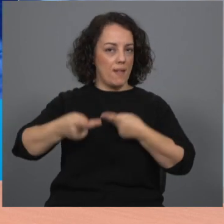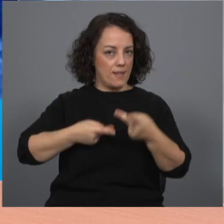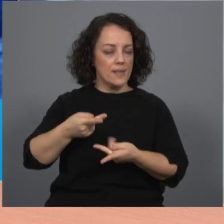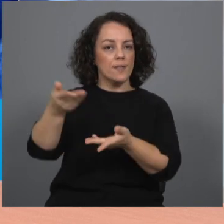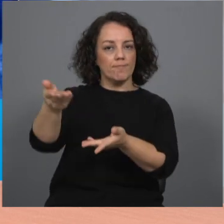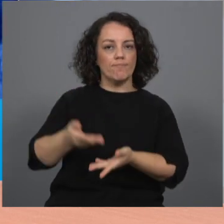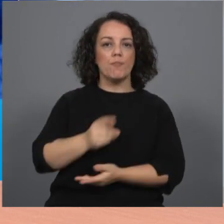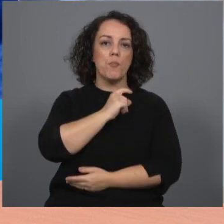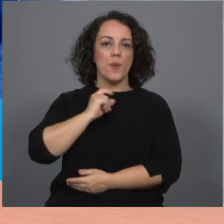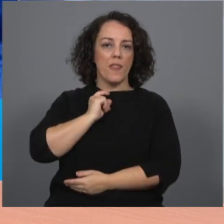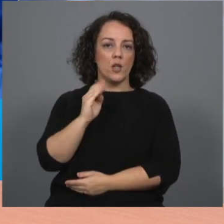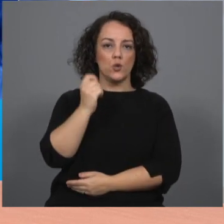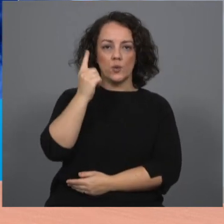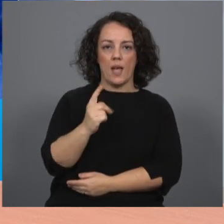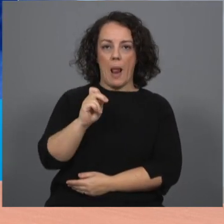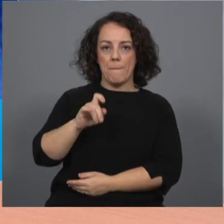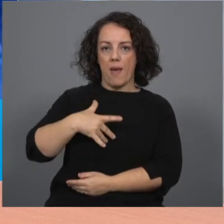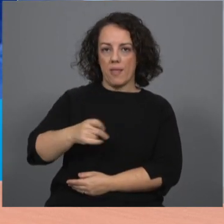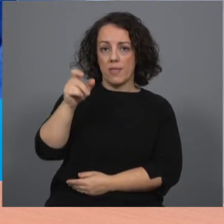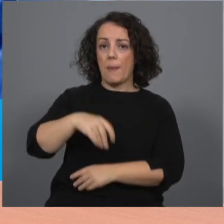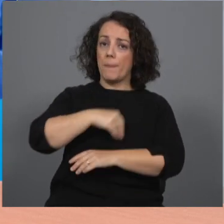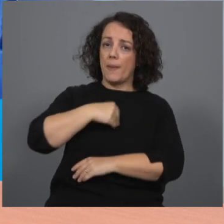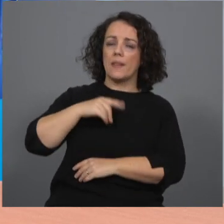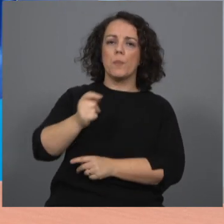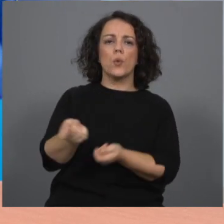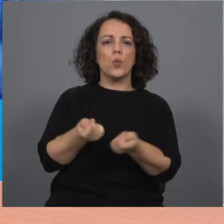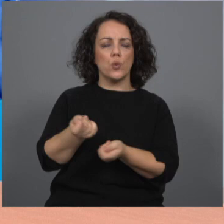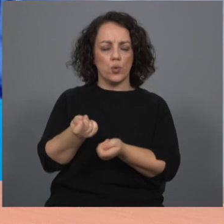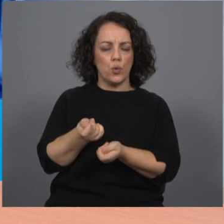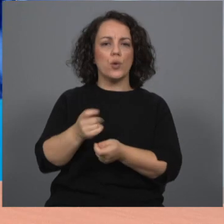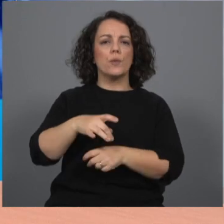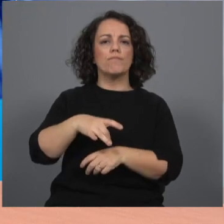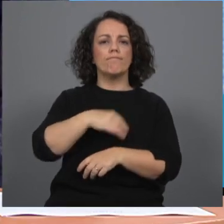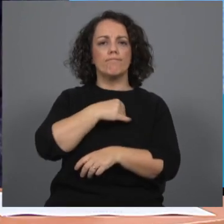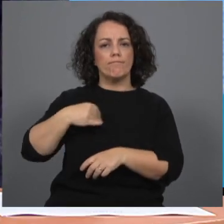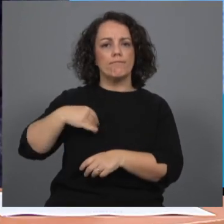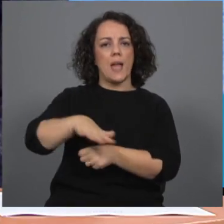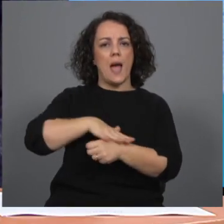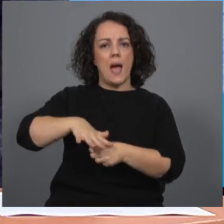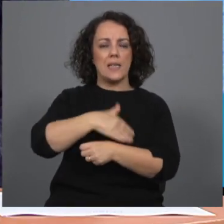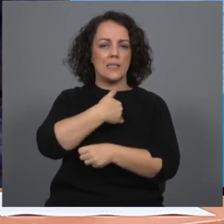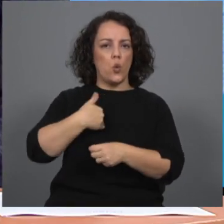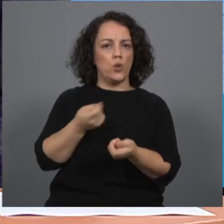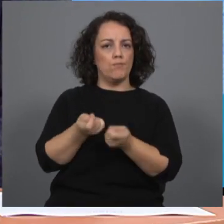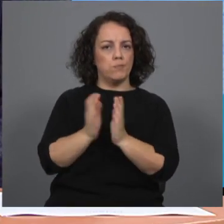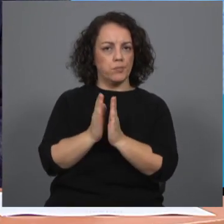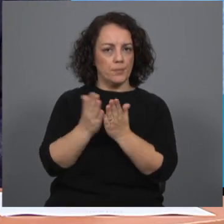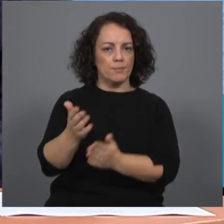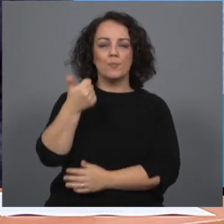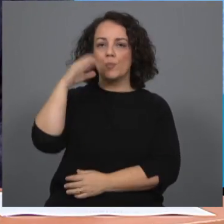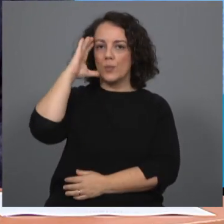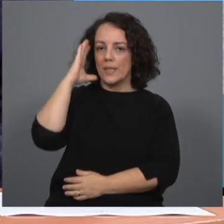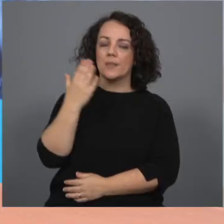Padre José Manuel Pereira de Almeida, médico e coordenador da Comissão Nacional da Pastoral da Saúde. Boa tarde, Padre José Manuel. Boa tarde. Obrigado